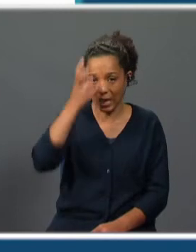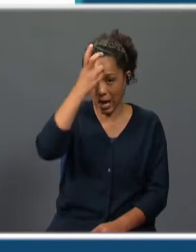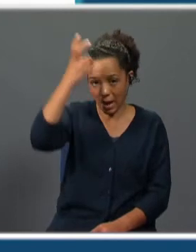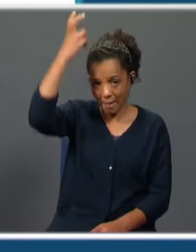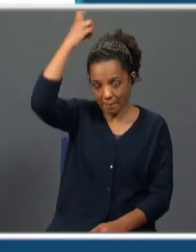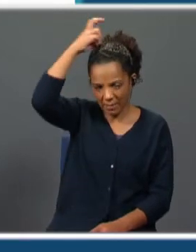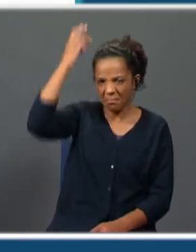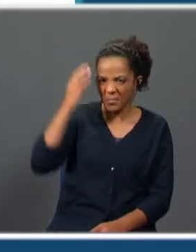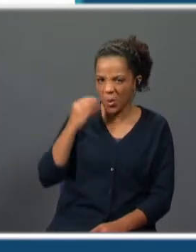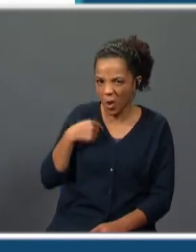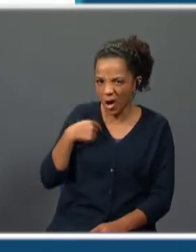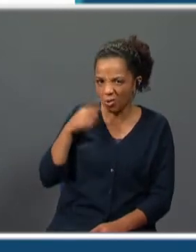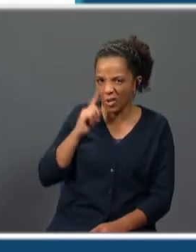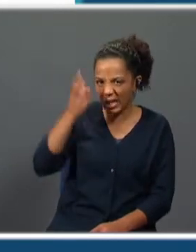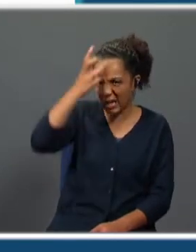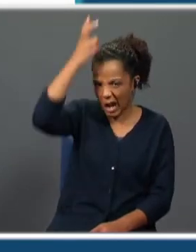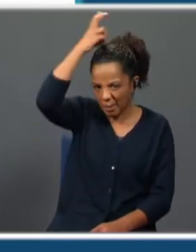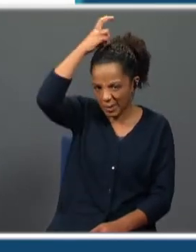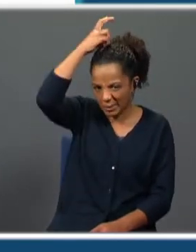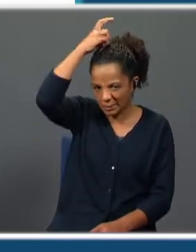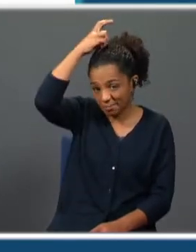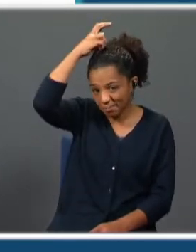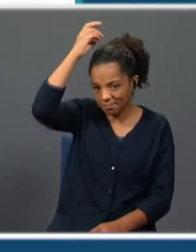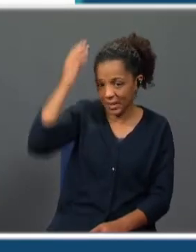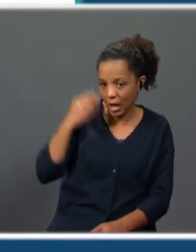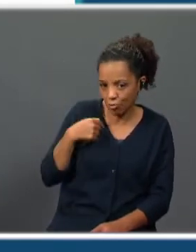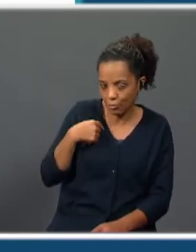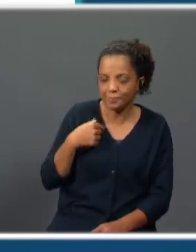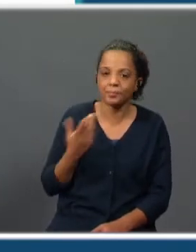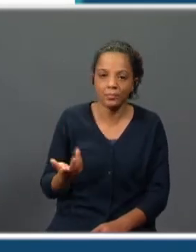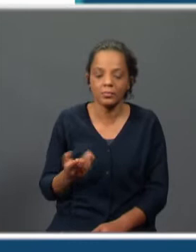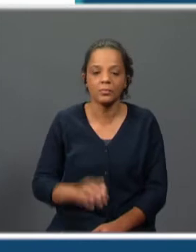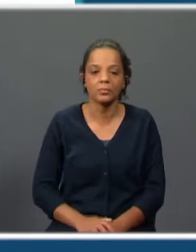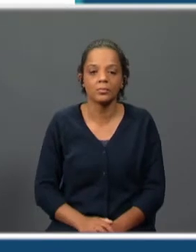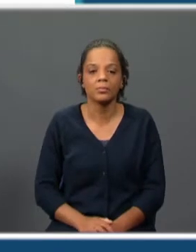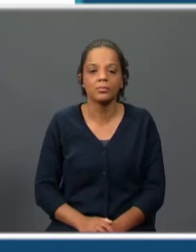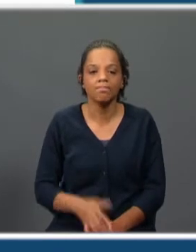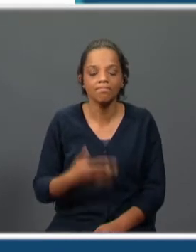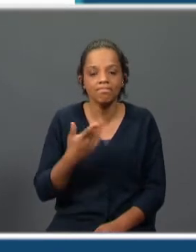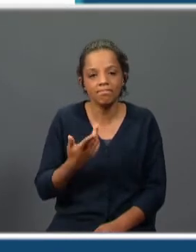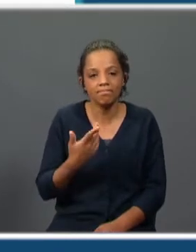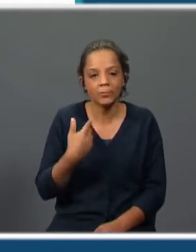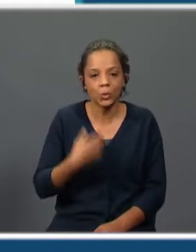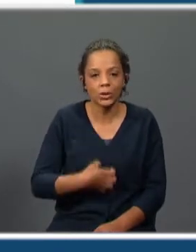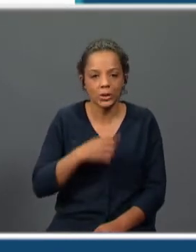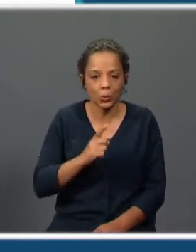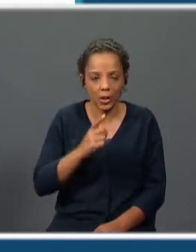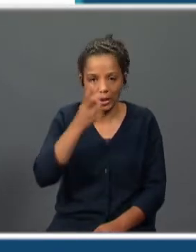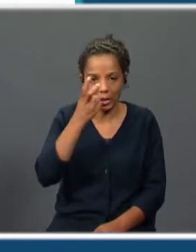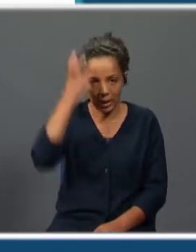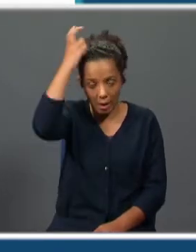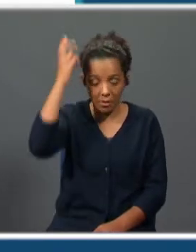Eu acho que é uma cabra. Vocês têm outras hipóteses? Então pronto, vamos ficar, eu vou guardar a minha ideia e vocês vão guardar a vossa. Pode